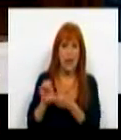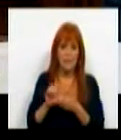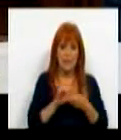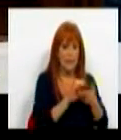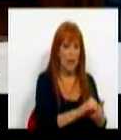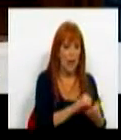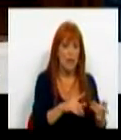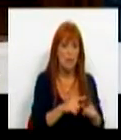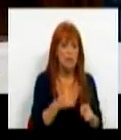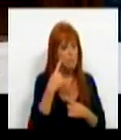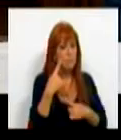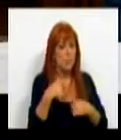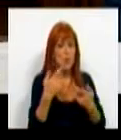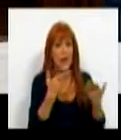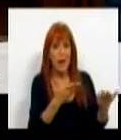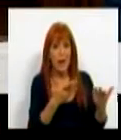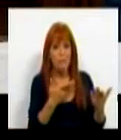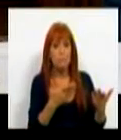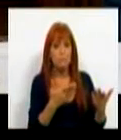capital,